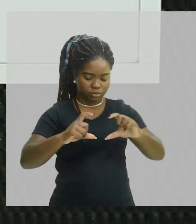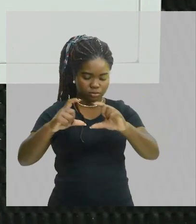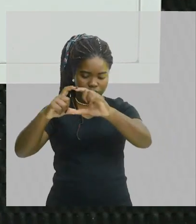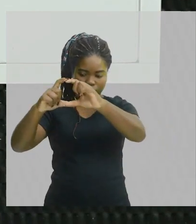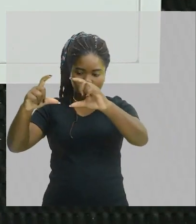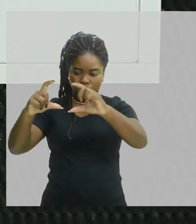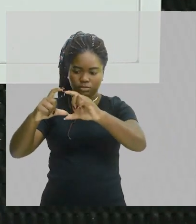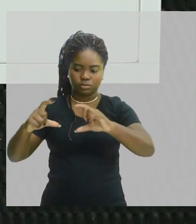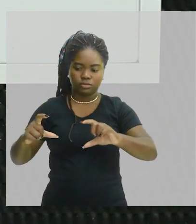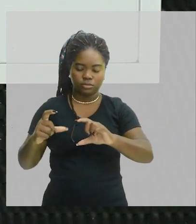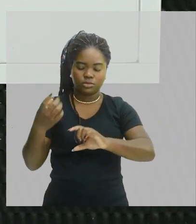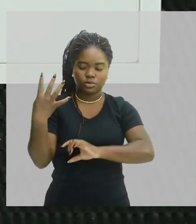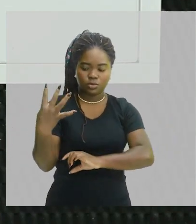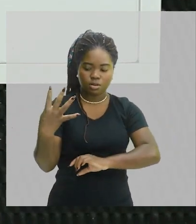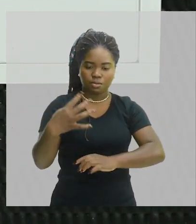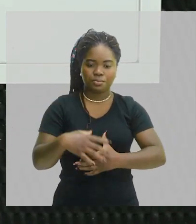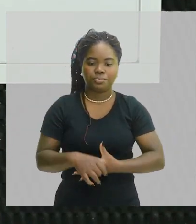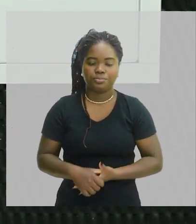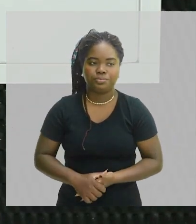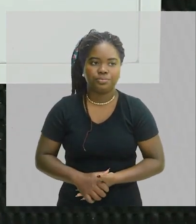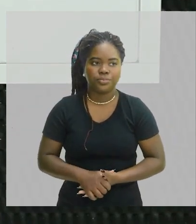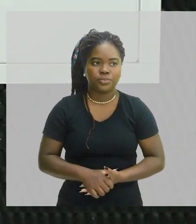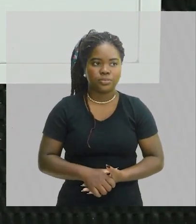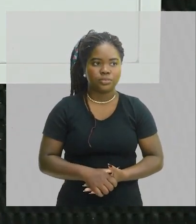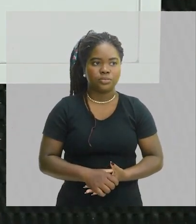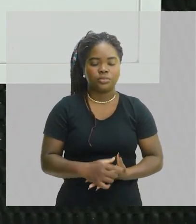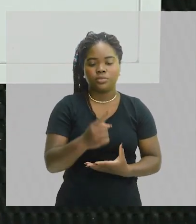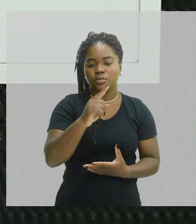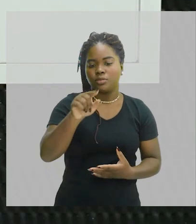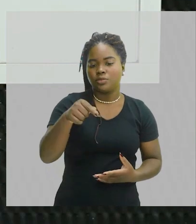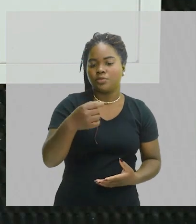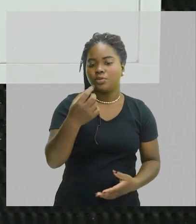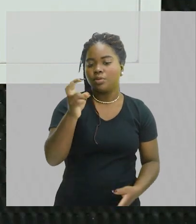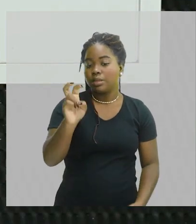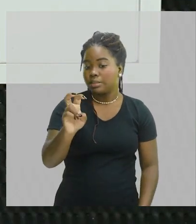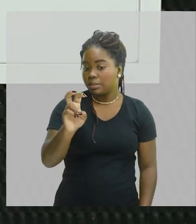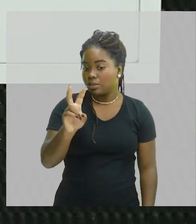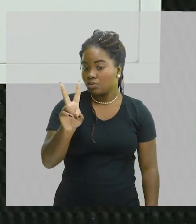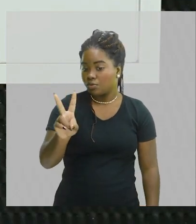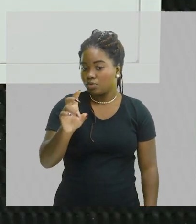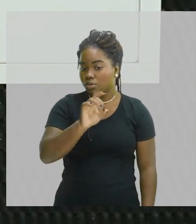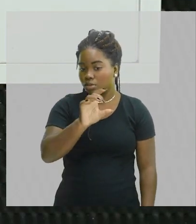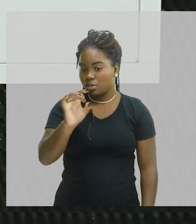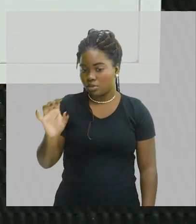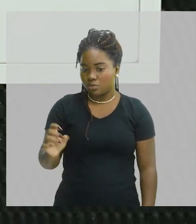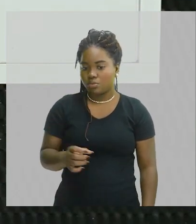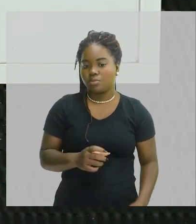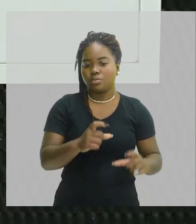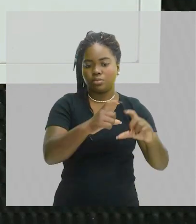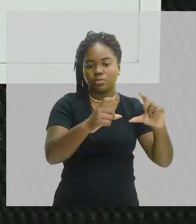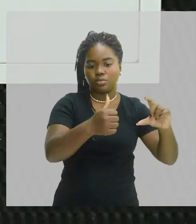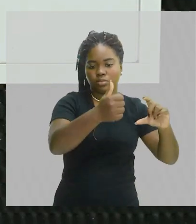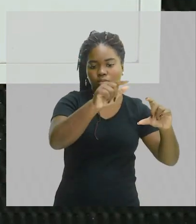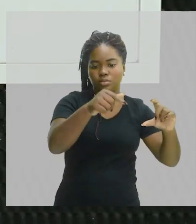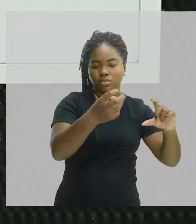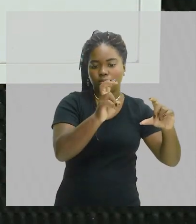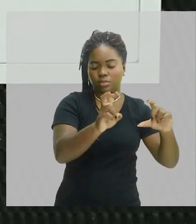Essas 4 pilhas de 1,5 volts cada, né? 4 pilhas,